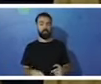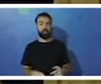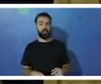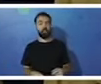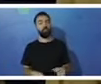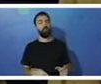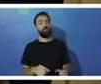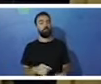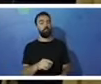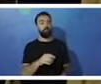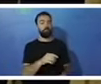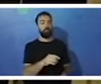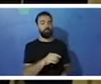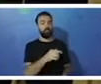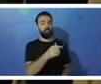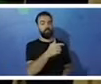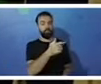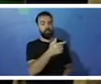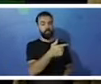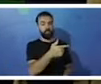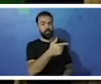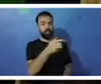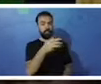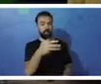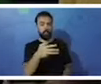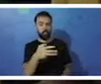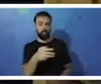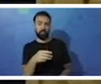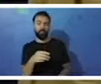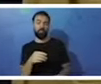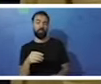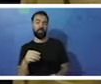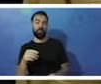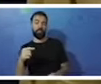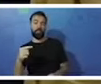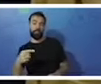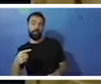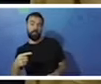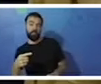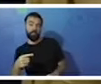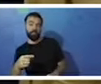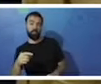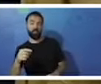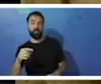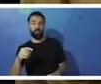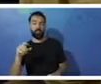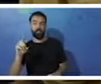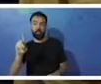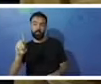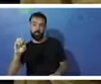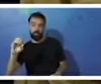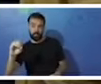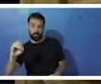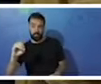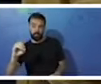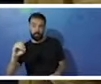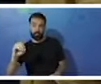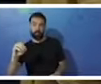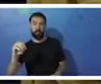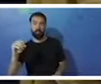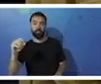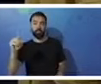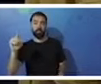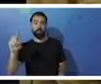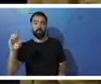vezes 7 de 73. Então, a Tereza está falando que dá para fazer uma continha de menos,